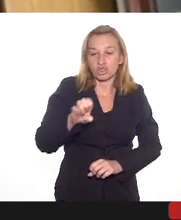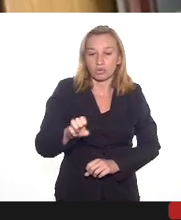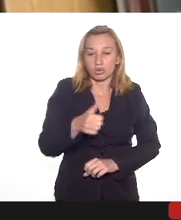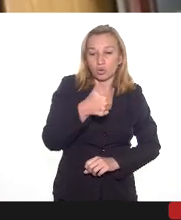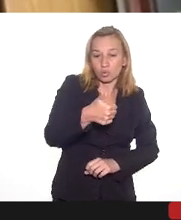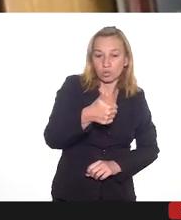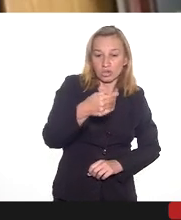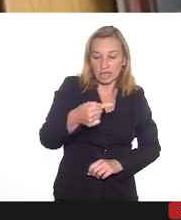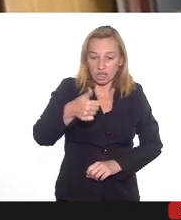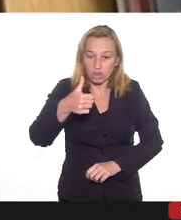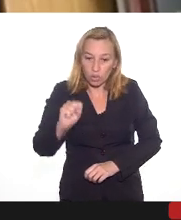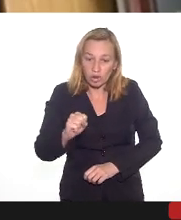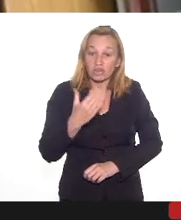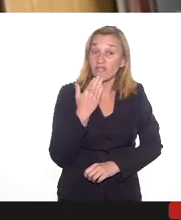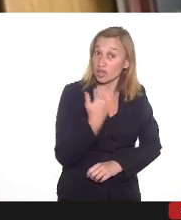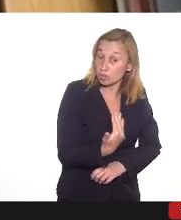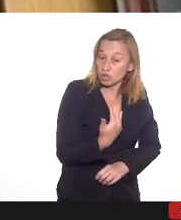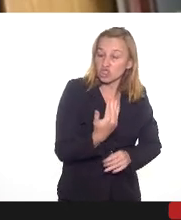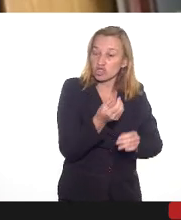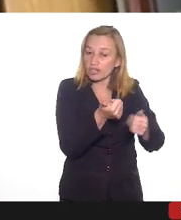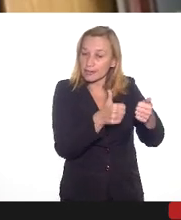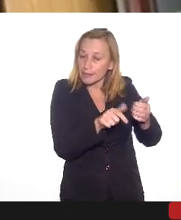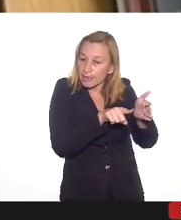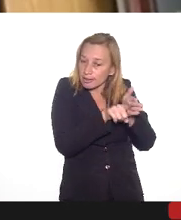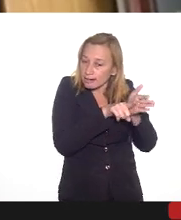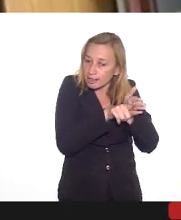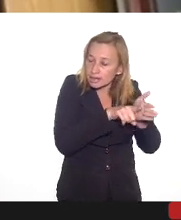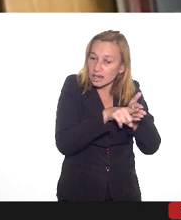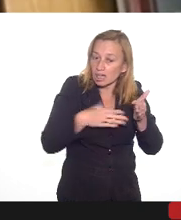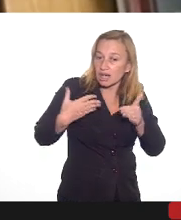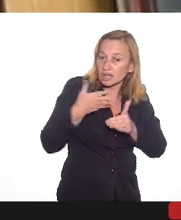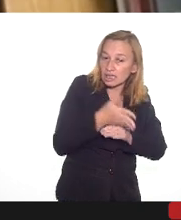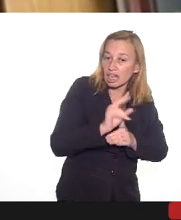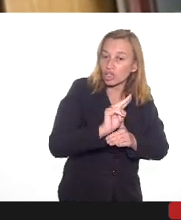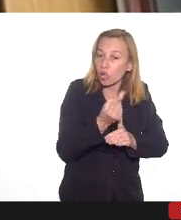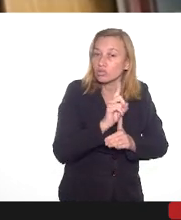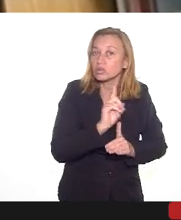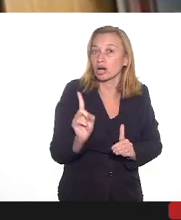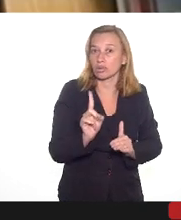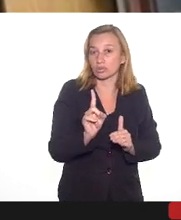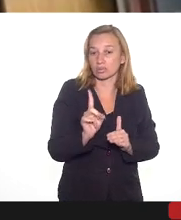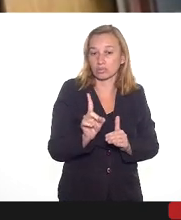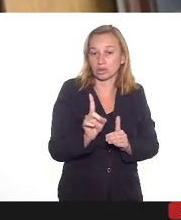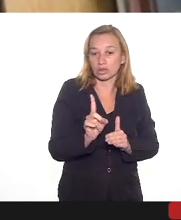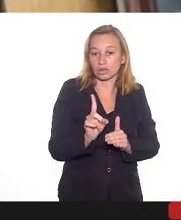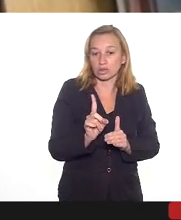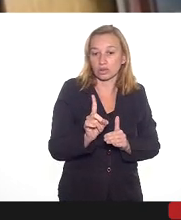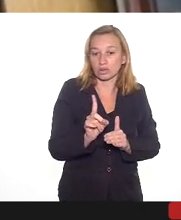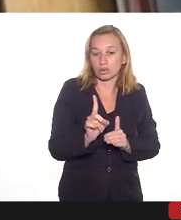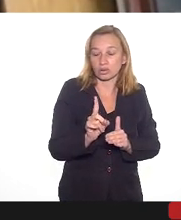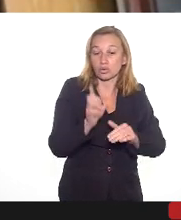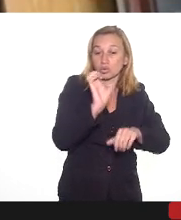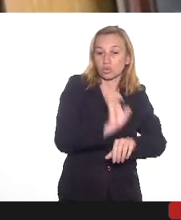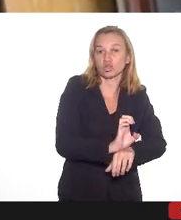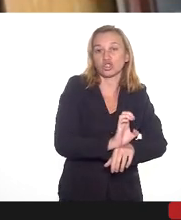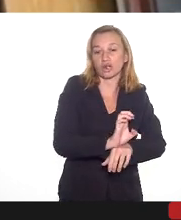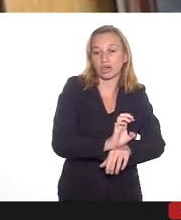gente fez o pedido e vai ser analisada a entrada ou não do